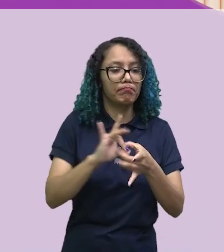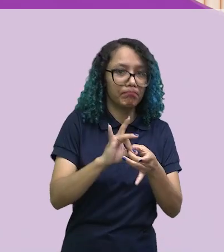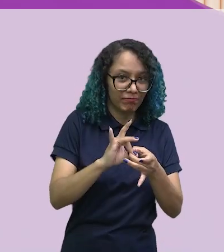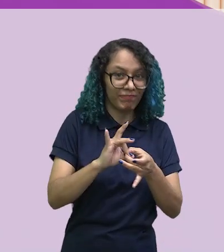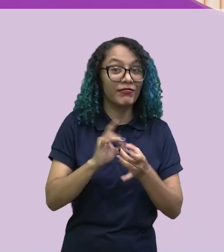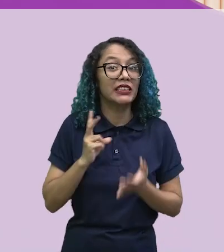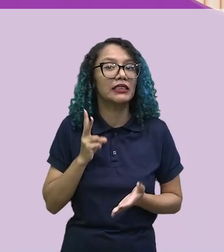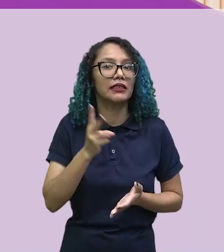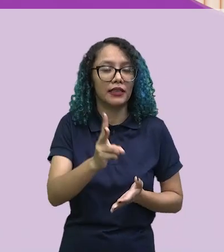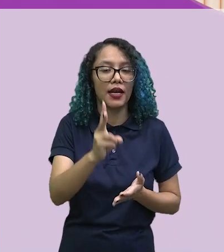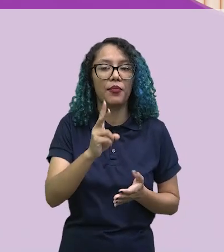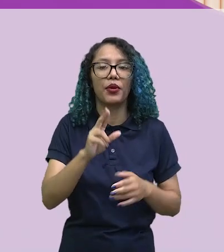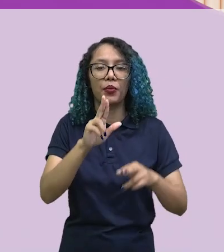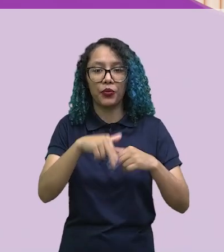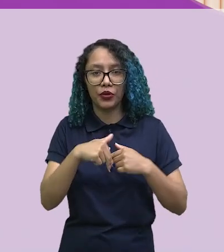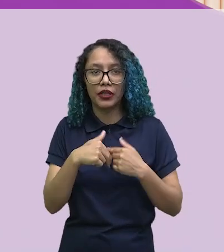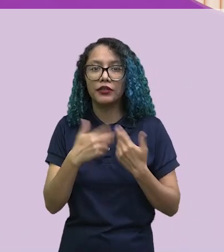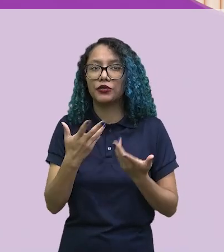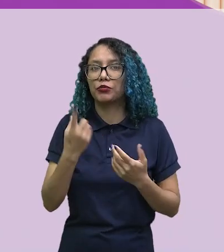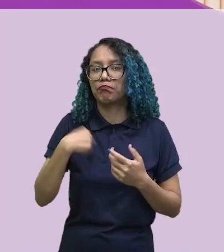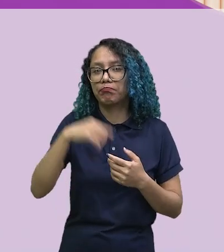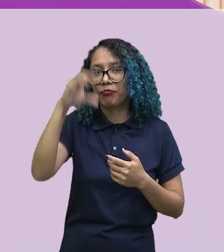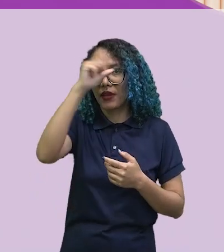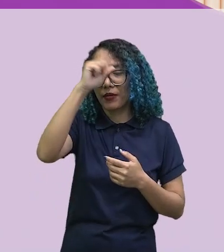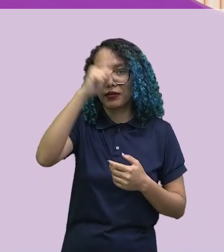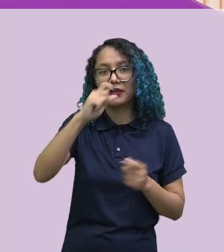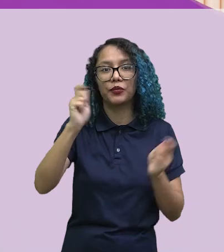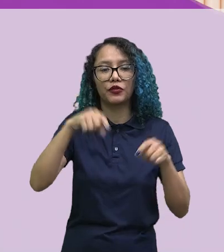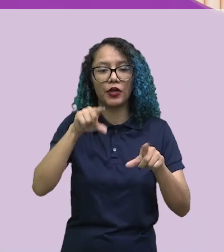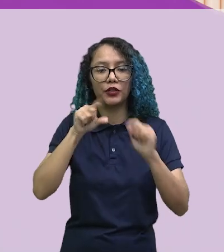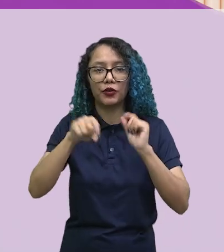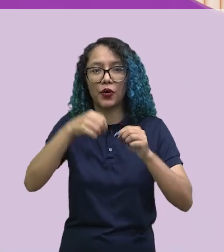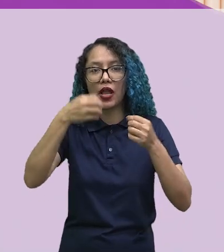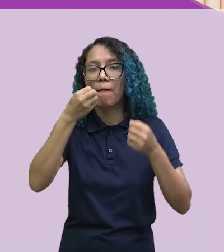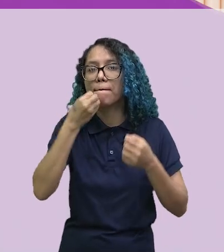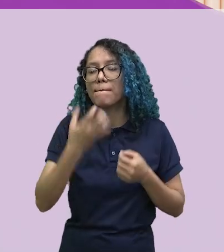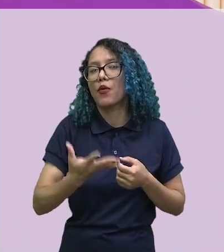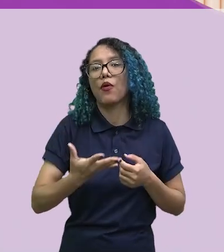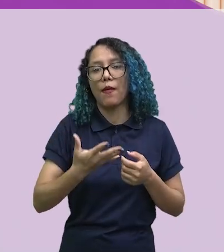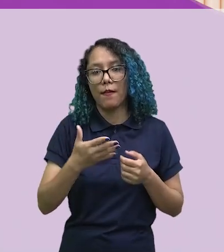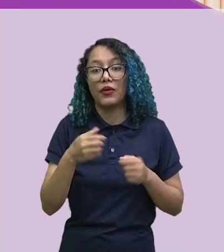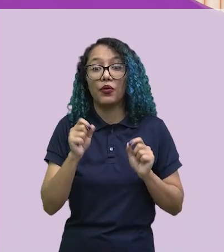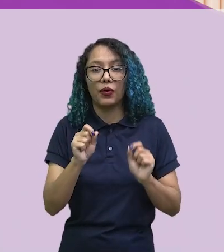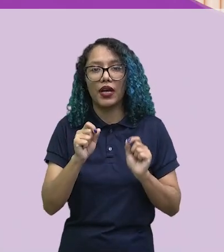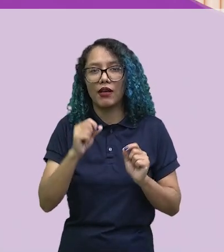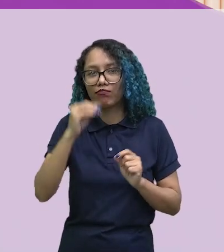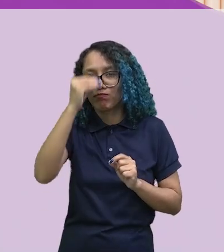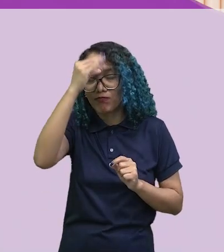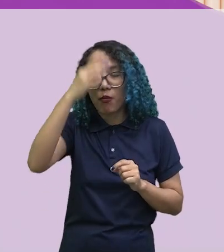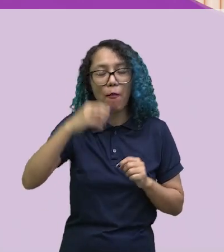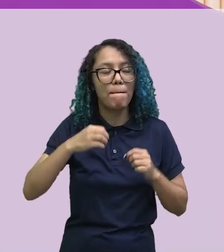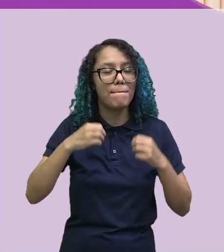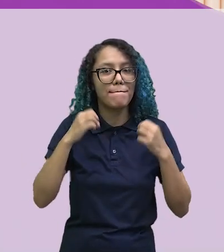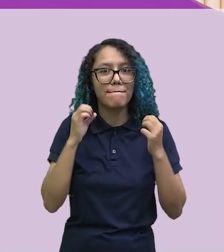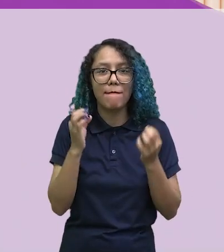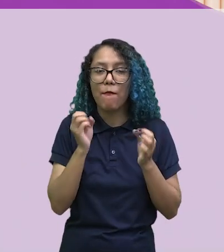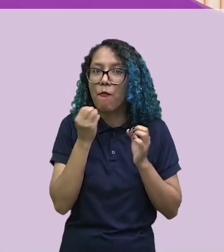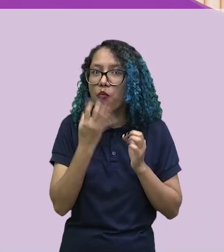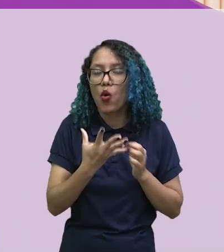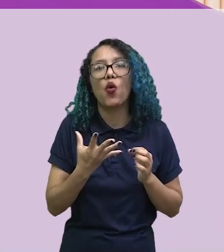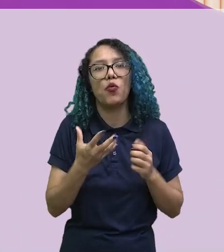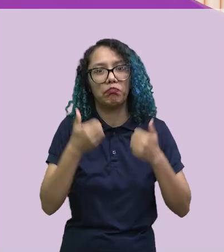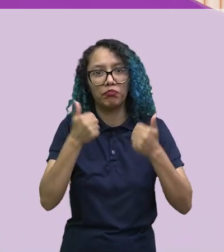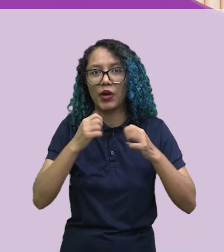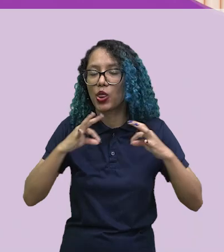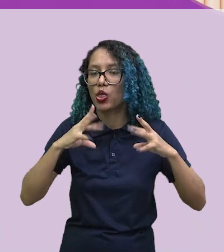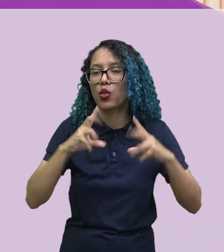lado conosco, e nada melhor do que o conhecimento para que se faça a melhor opção, porque conhecimento é libertador, é libertação